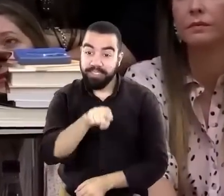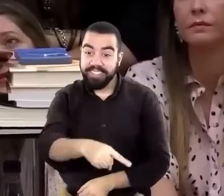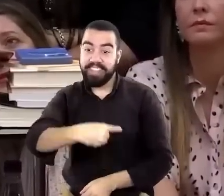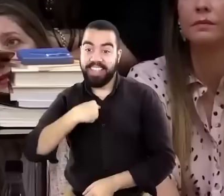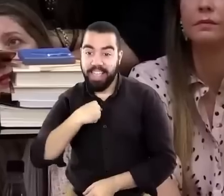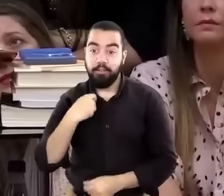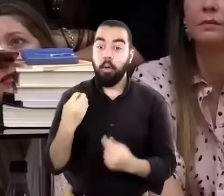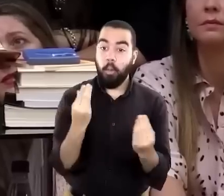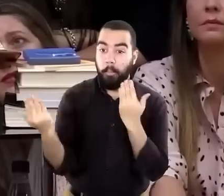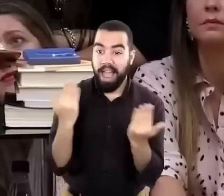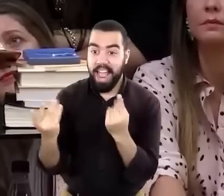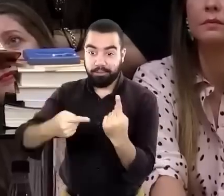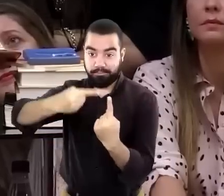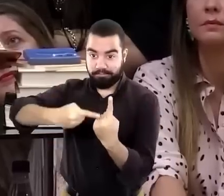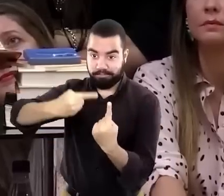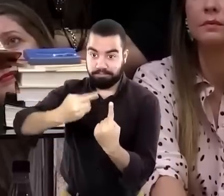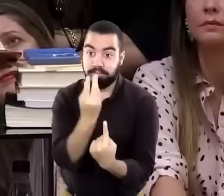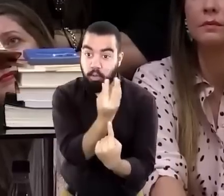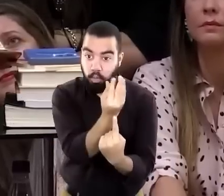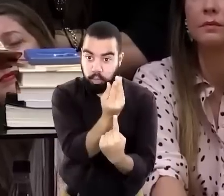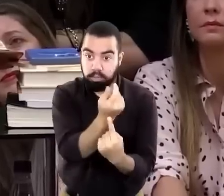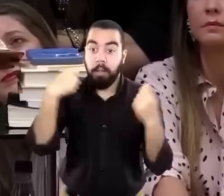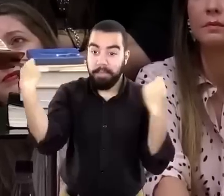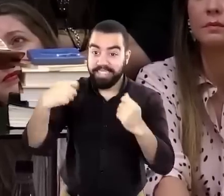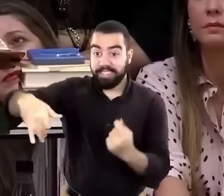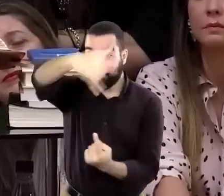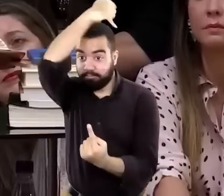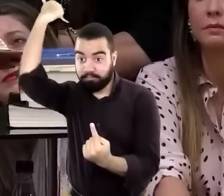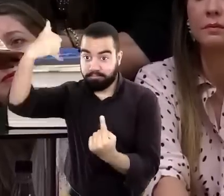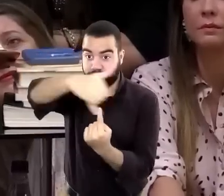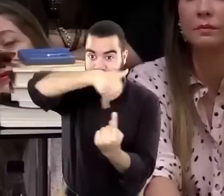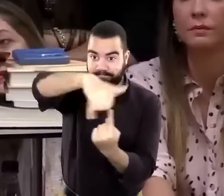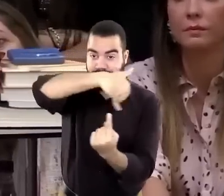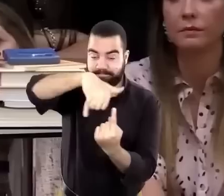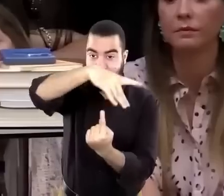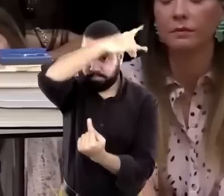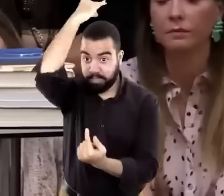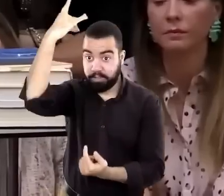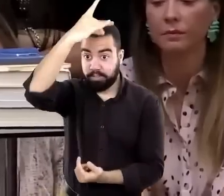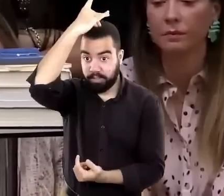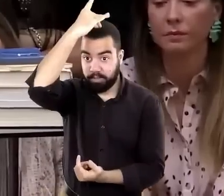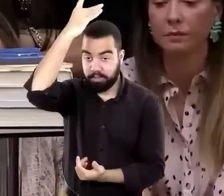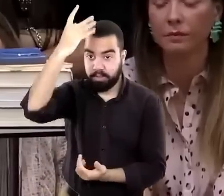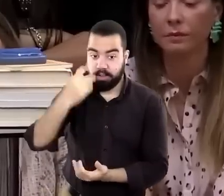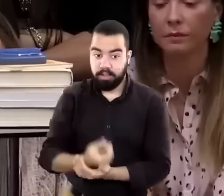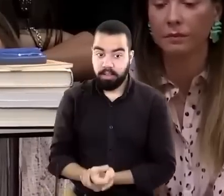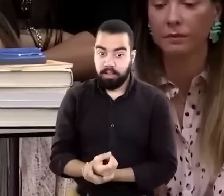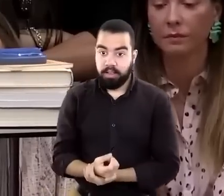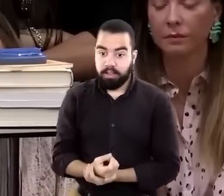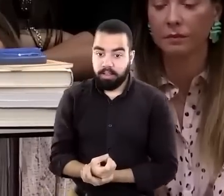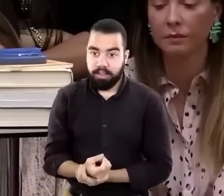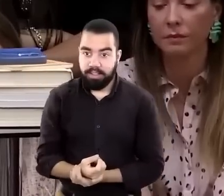como fios de estopa, estejamos saturados de azeite, o azeite do Espírito Santo. Terceiro, a luz que brilha em